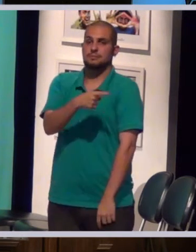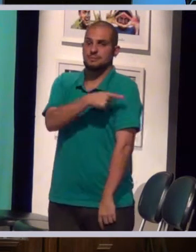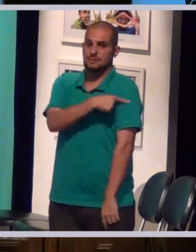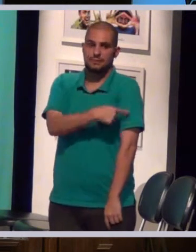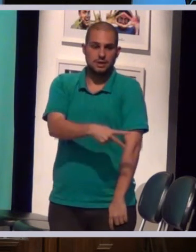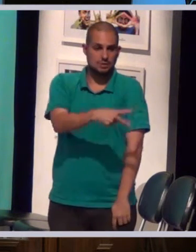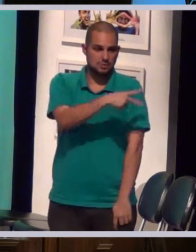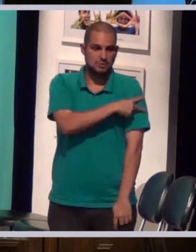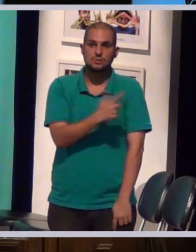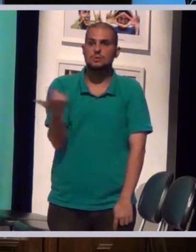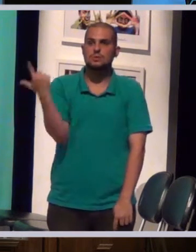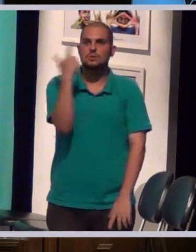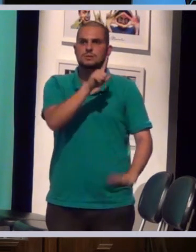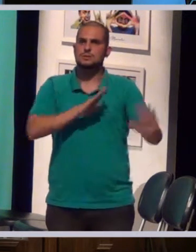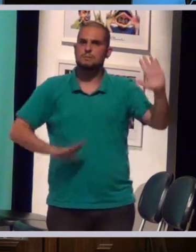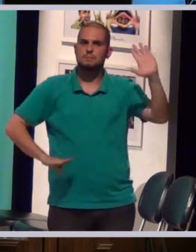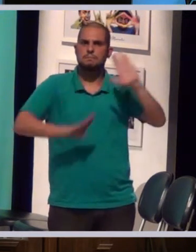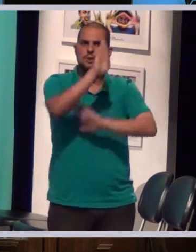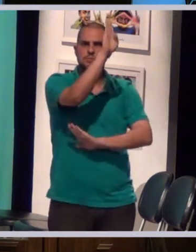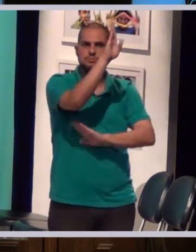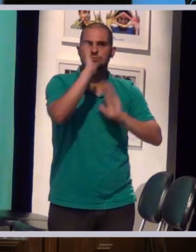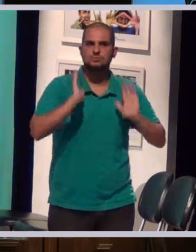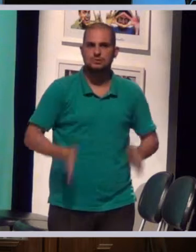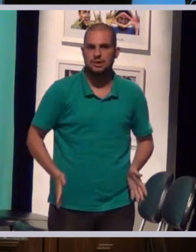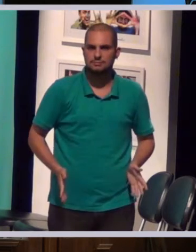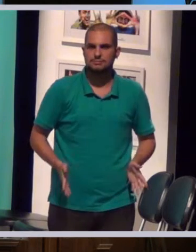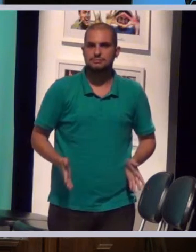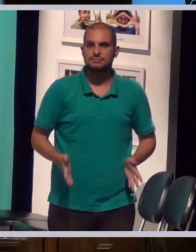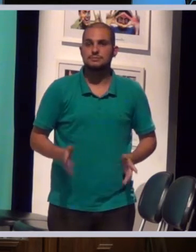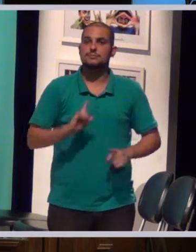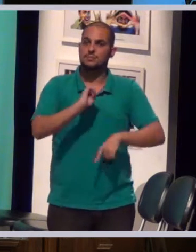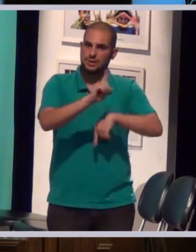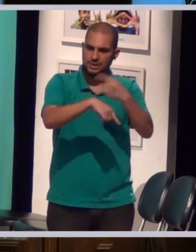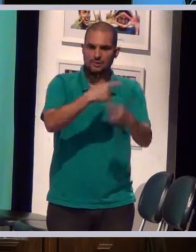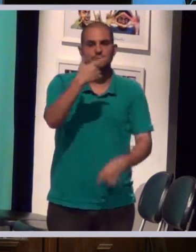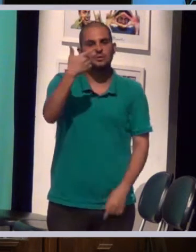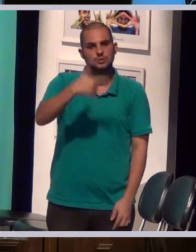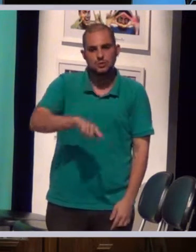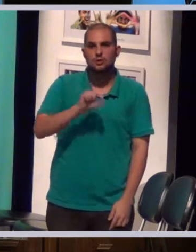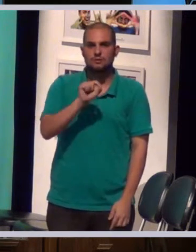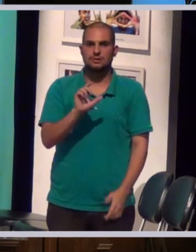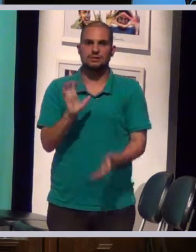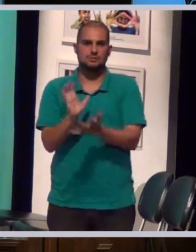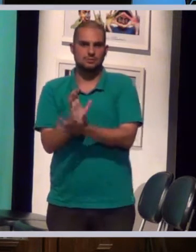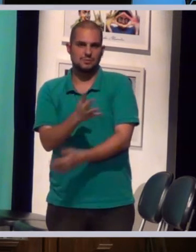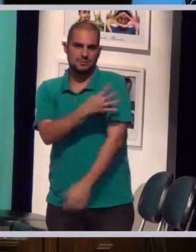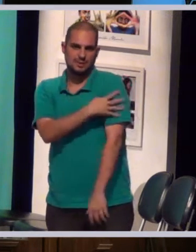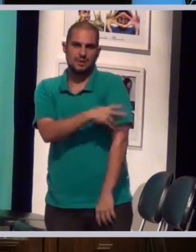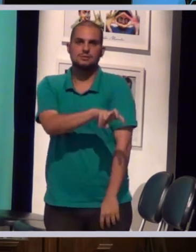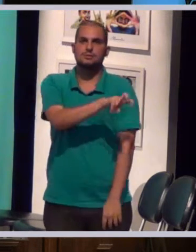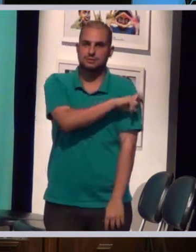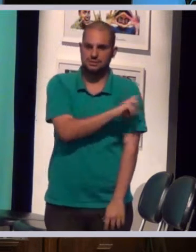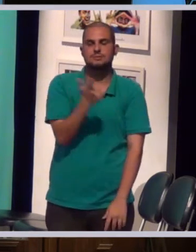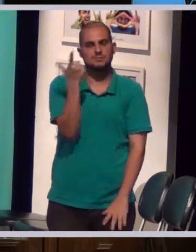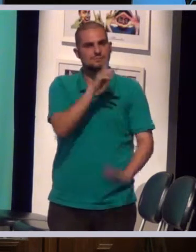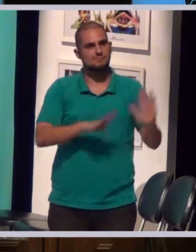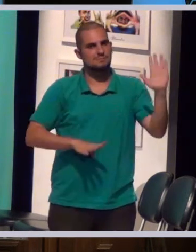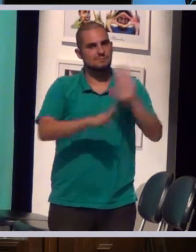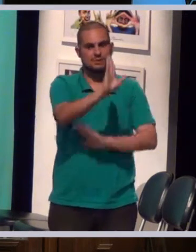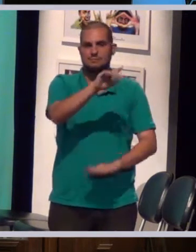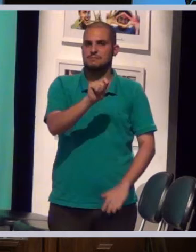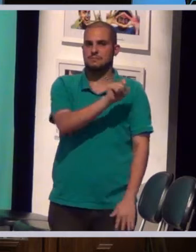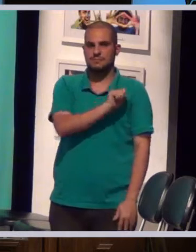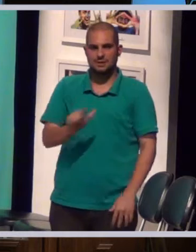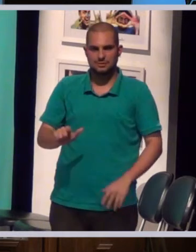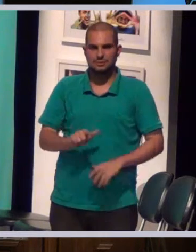já houve um salto, já houve uma diferença. E depois, novamente, do 4º para o 5º ano. Como a gente entende